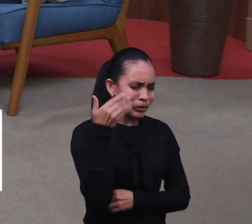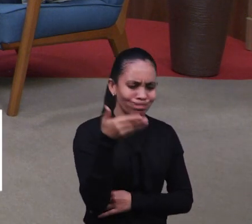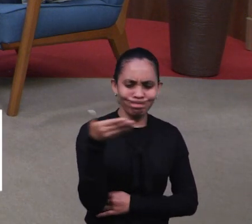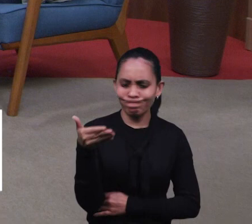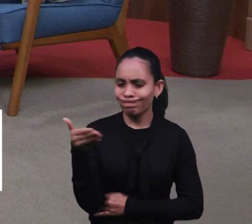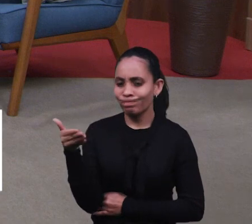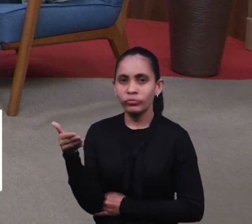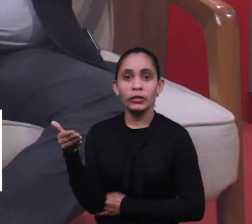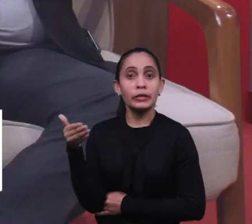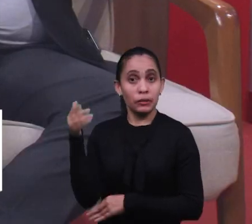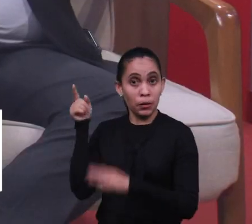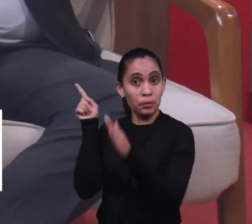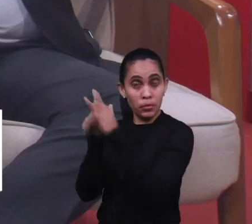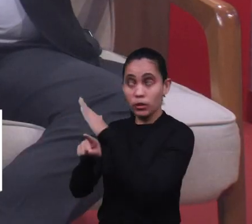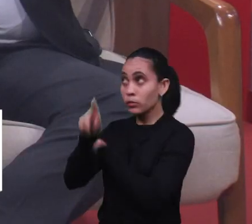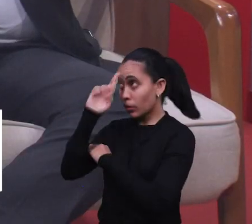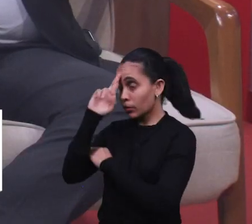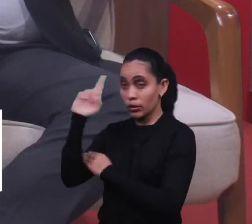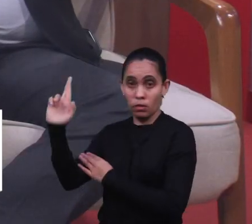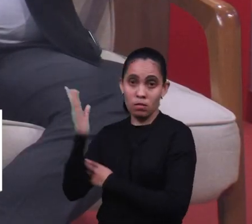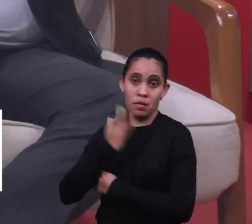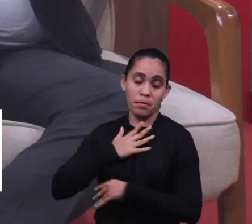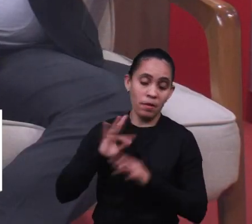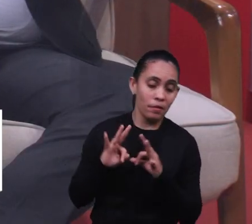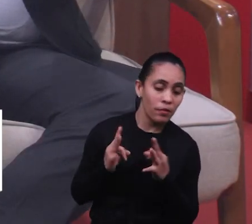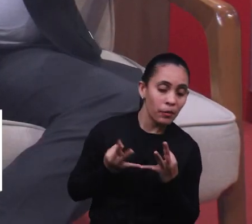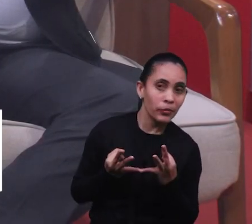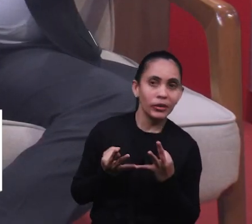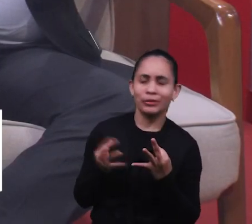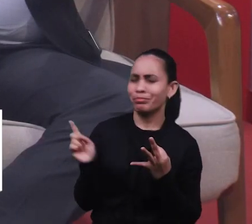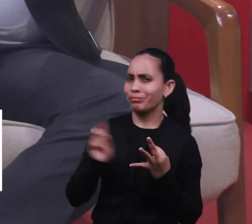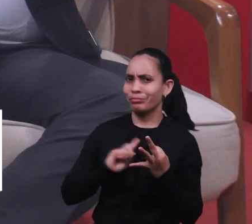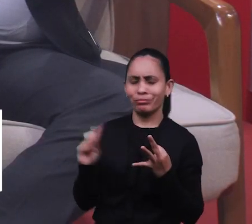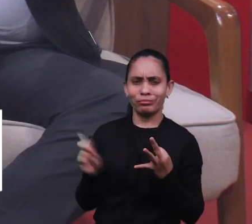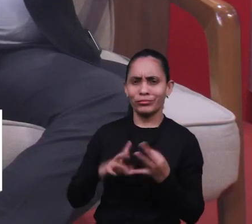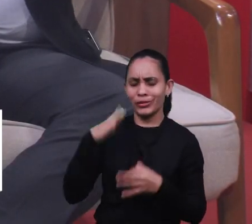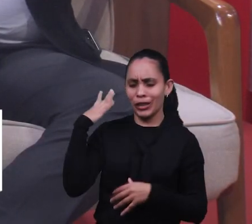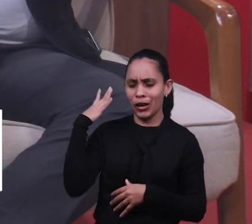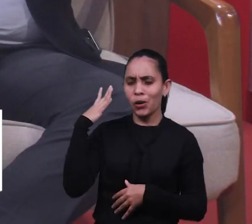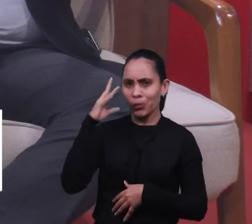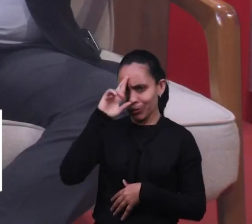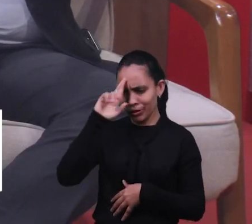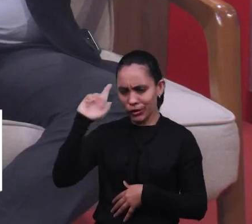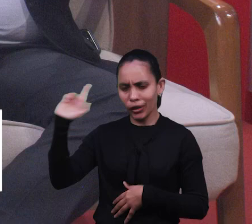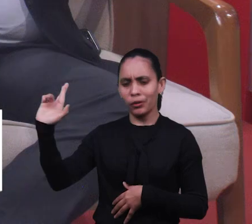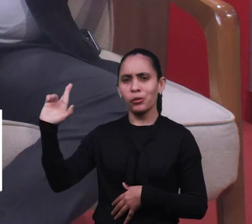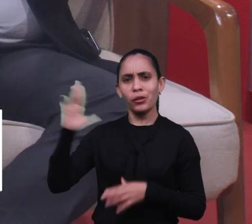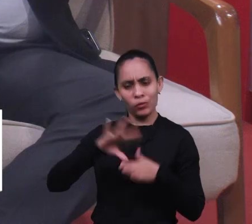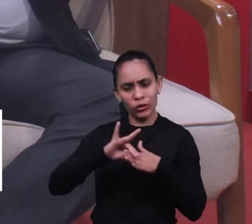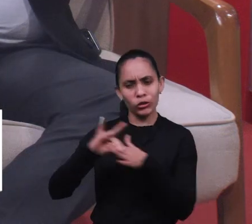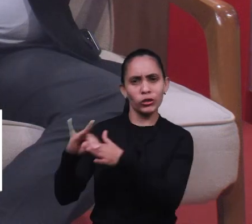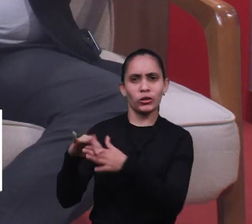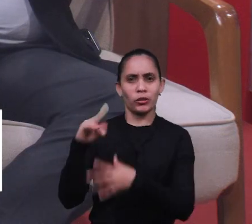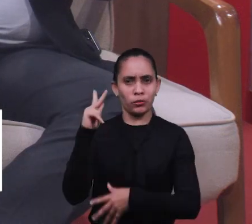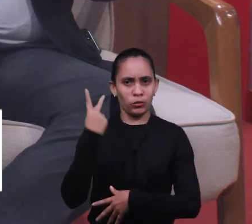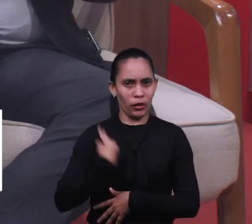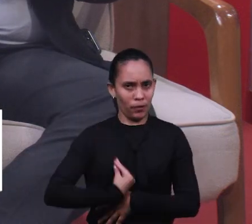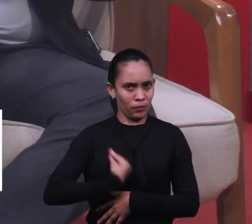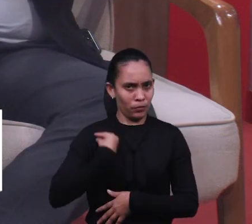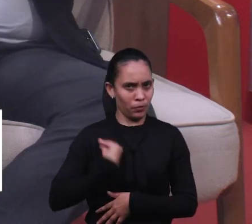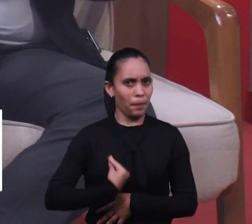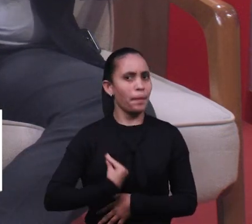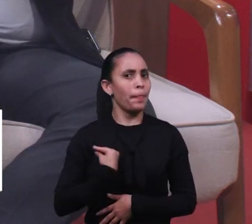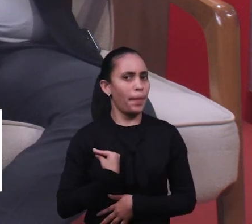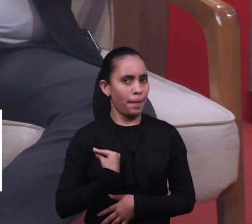para a palavra. Minha família, não sei o quê. Não, a palavra vai te orientar. Então, a palavra, através